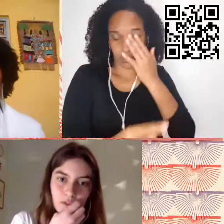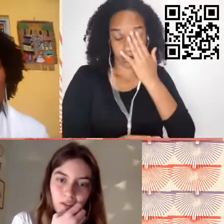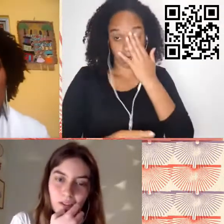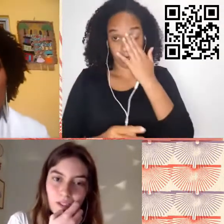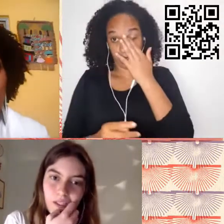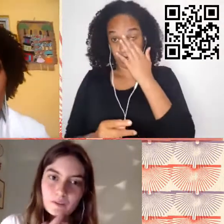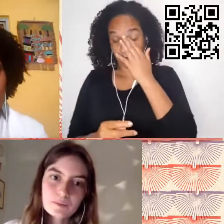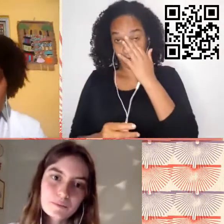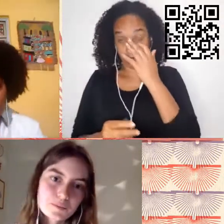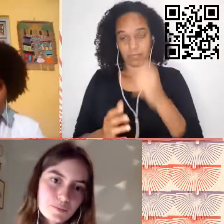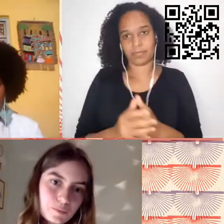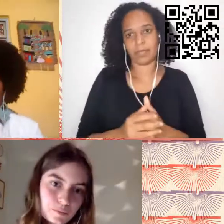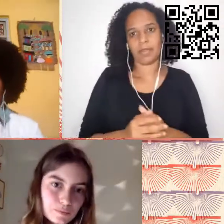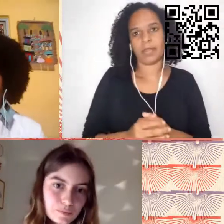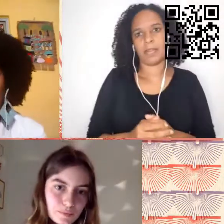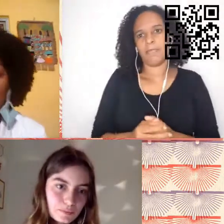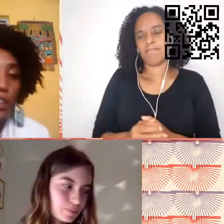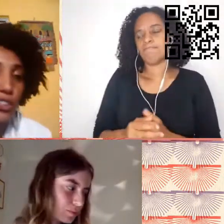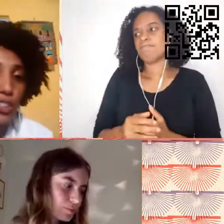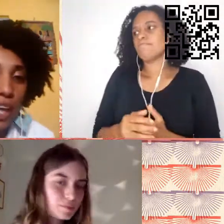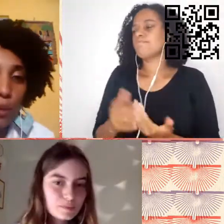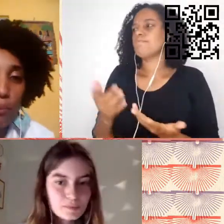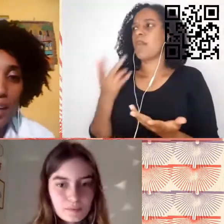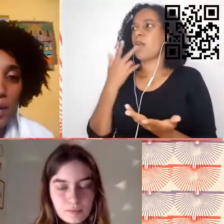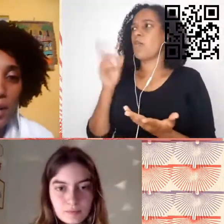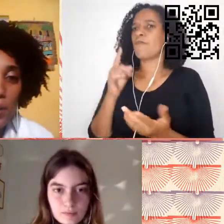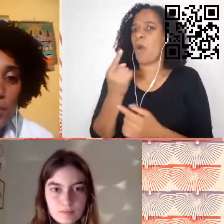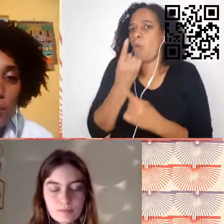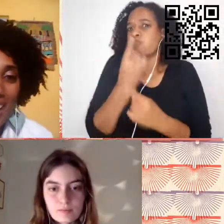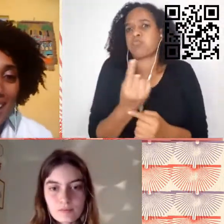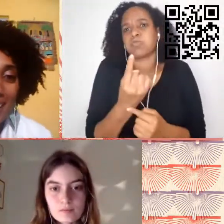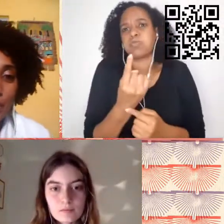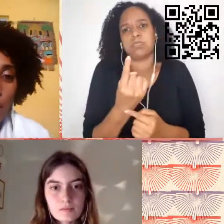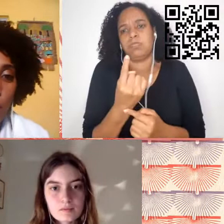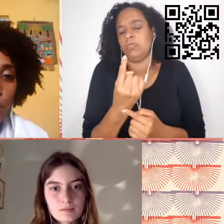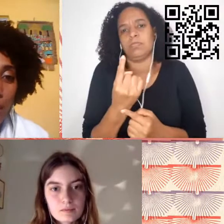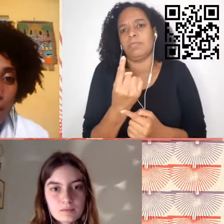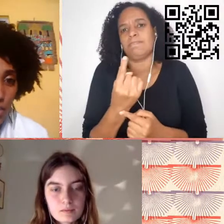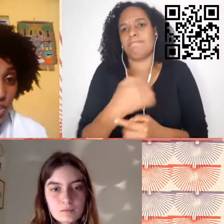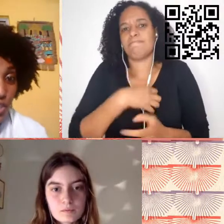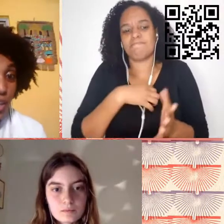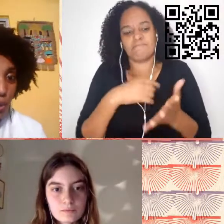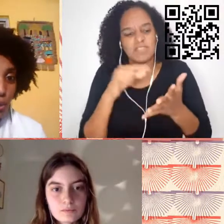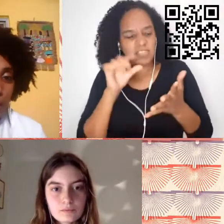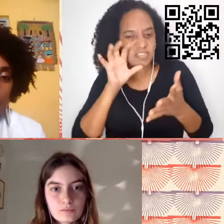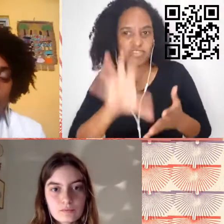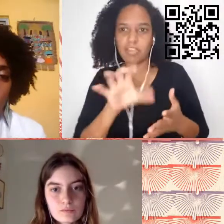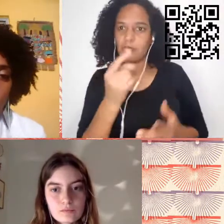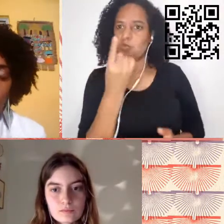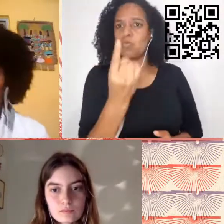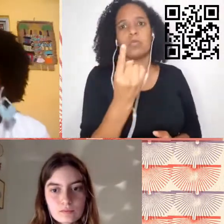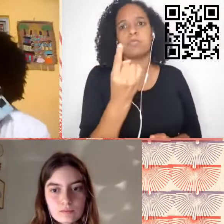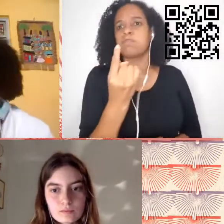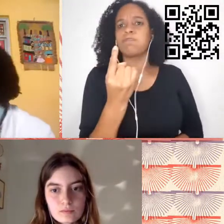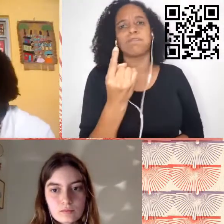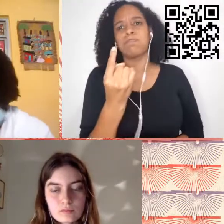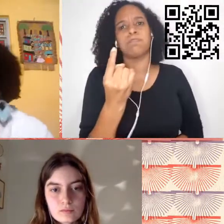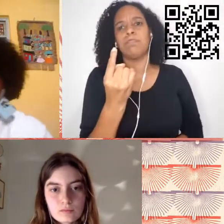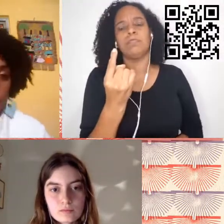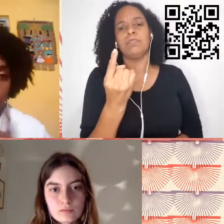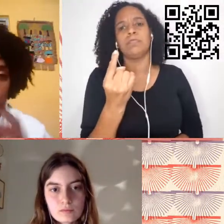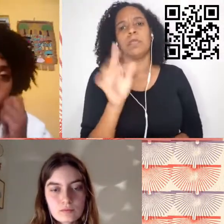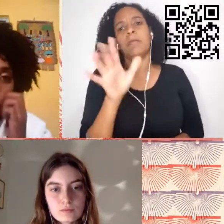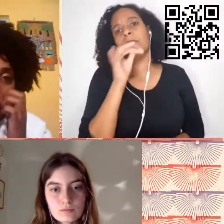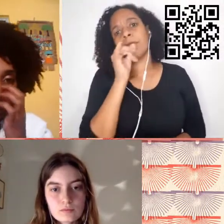Eu não diria que existe uma unicidade, né? uma característica única de estilo, né? Porque, por exemplo, se eu pego